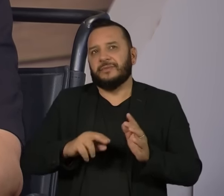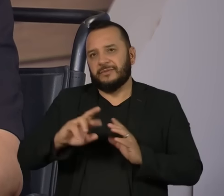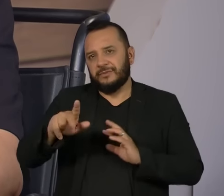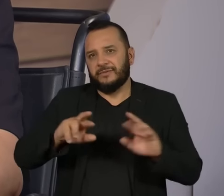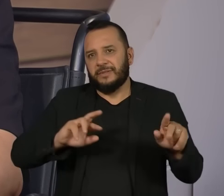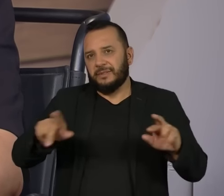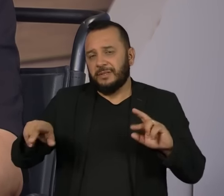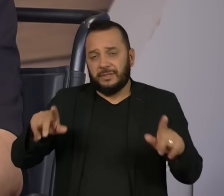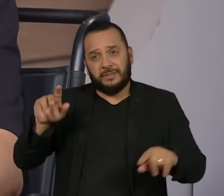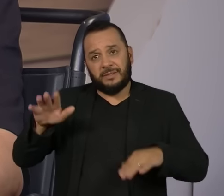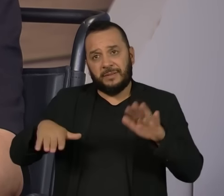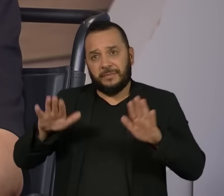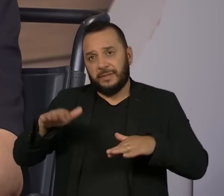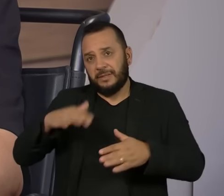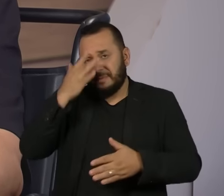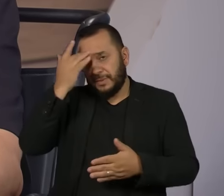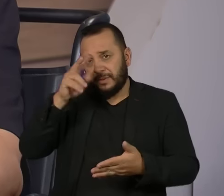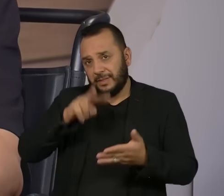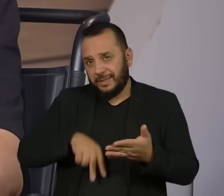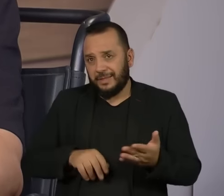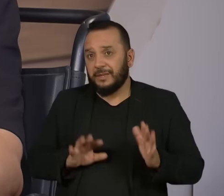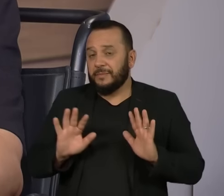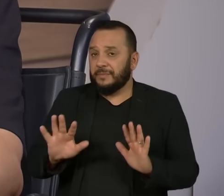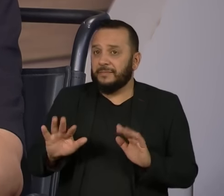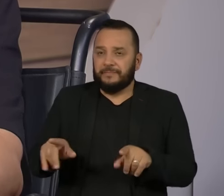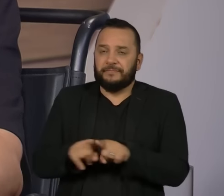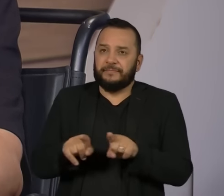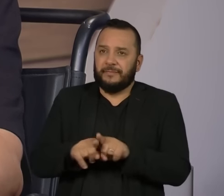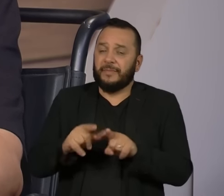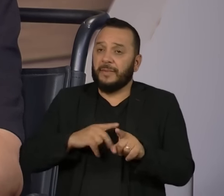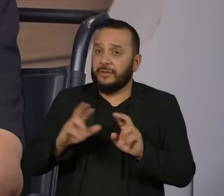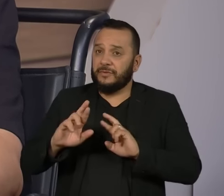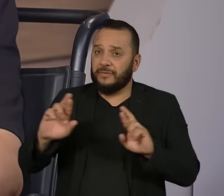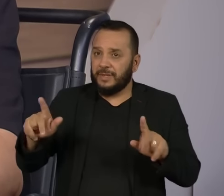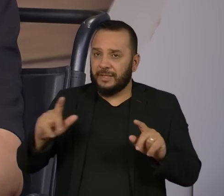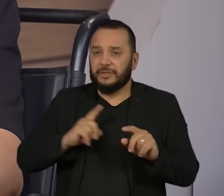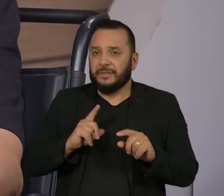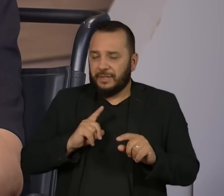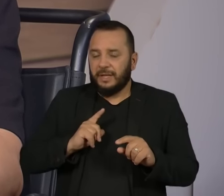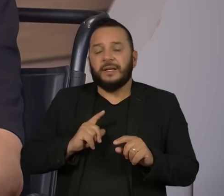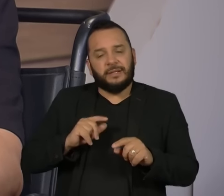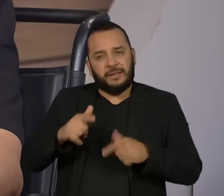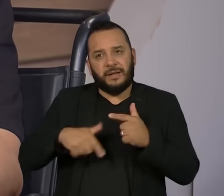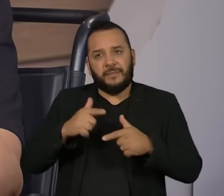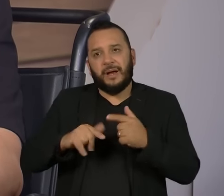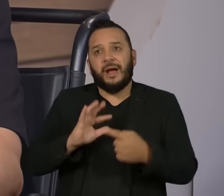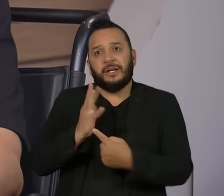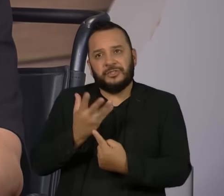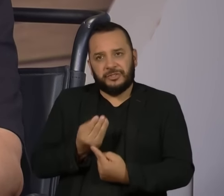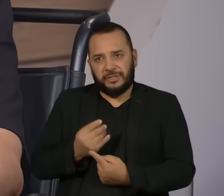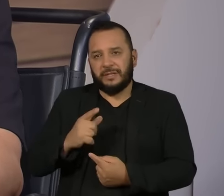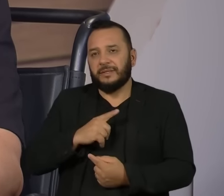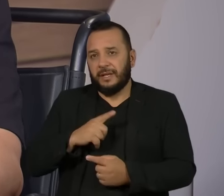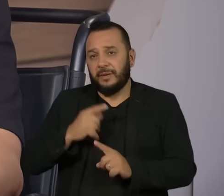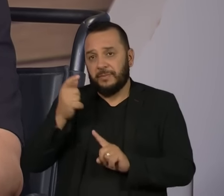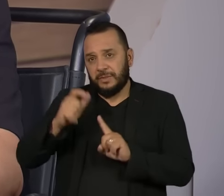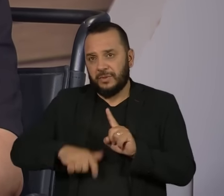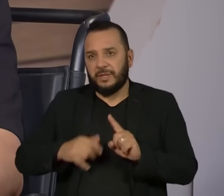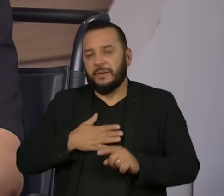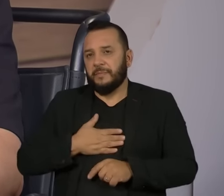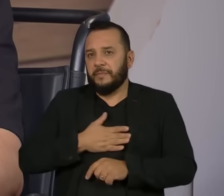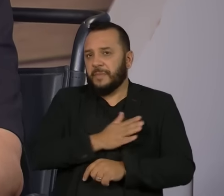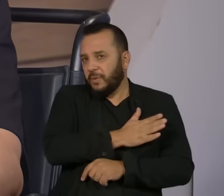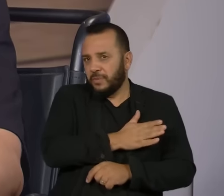leitor queira apresentar. Também é diferente a gente ter uma obra artística que tem um personagem antissemita, né? Um